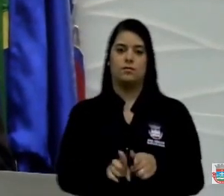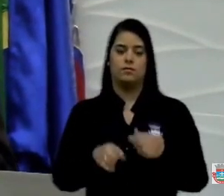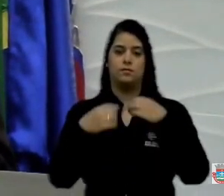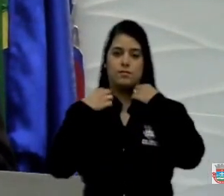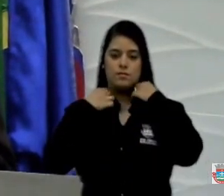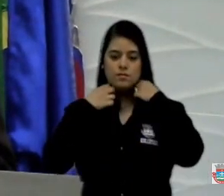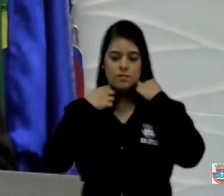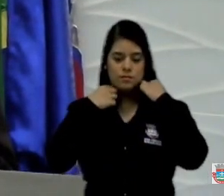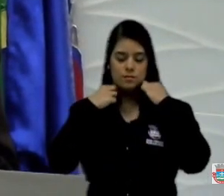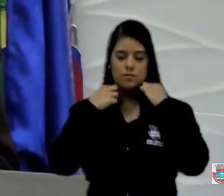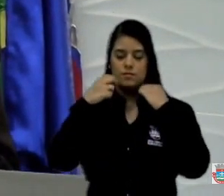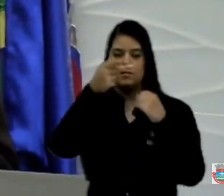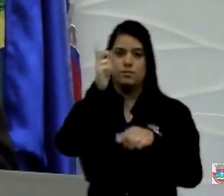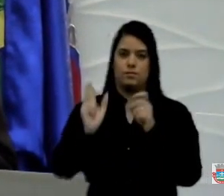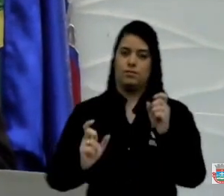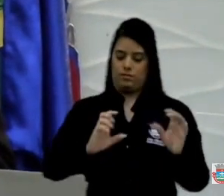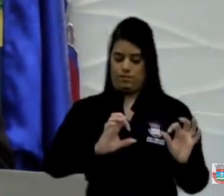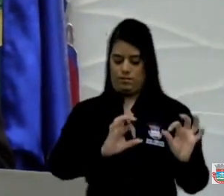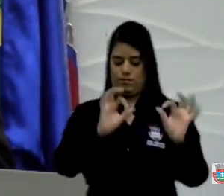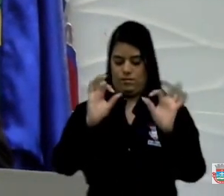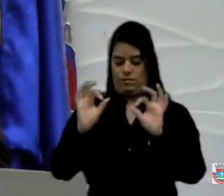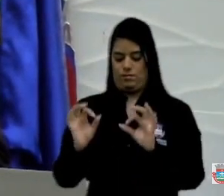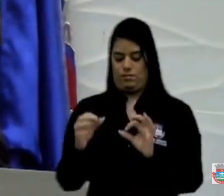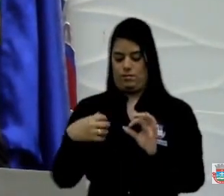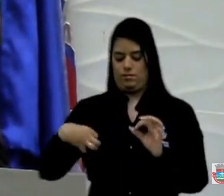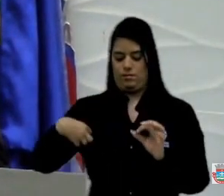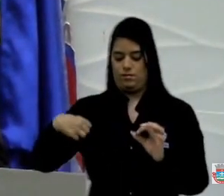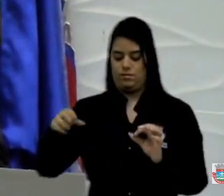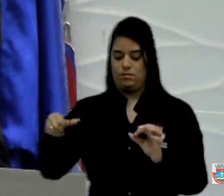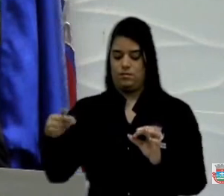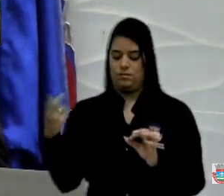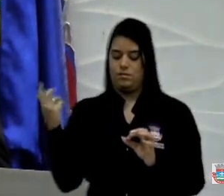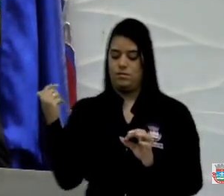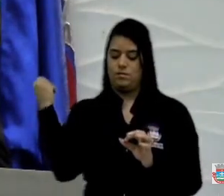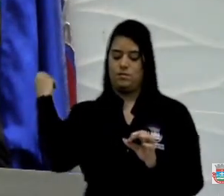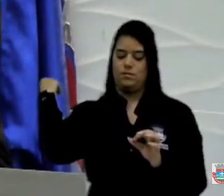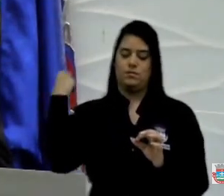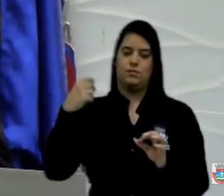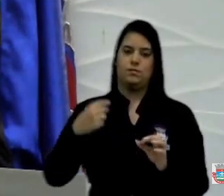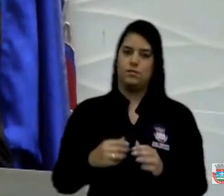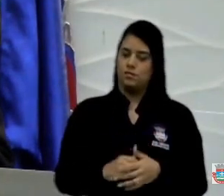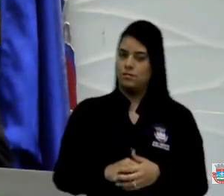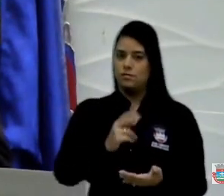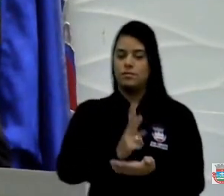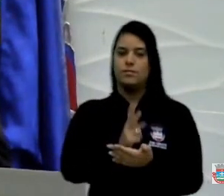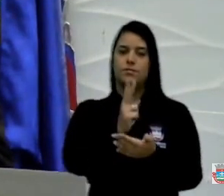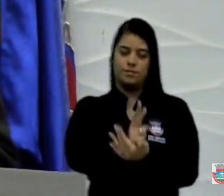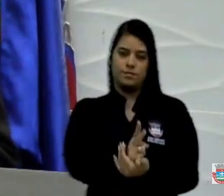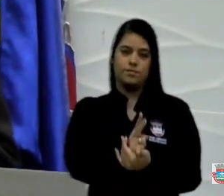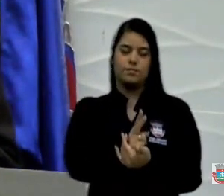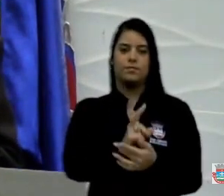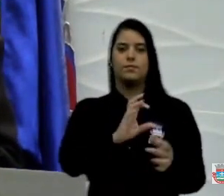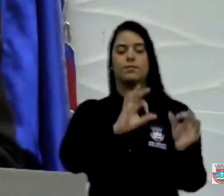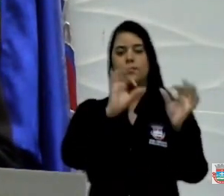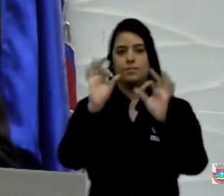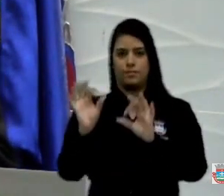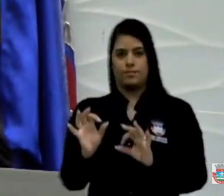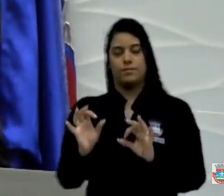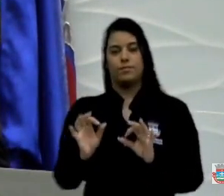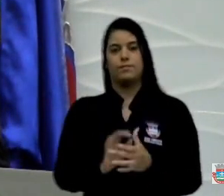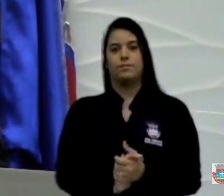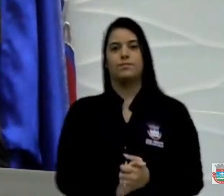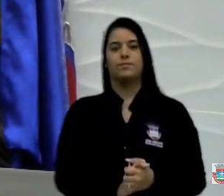cumprimentar aqueles que nos acompanham através dos meios de divulgações desta casa e de forma assídua sempre tem nos